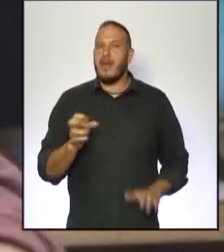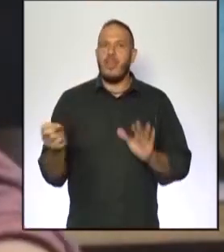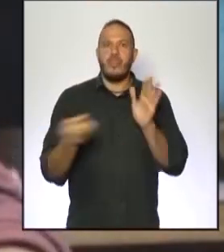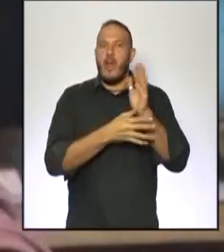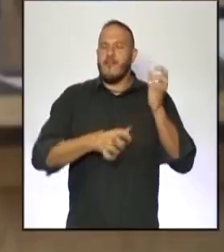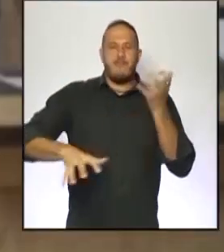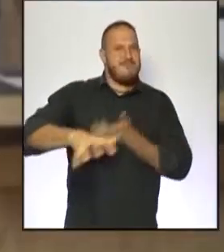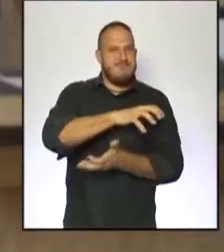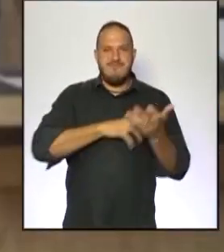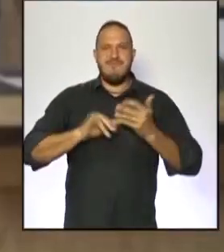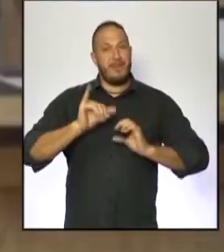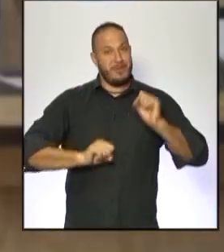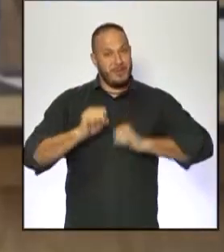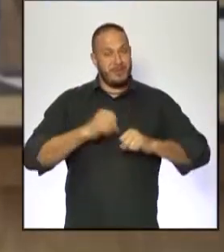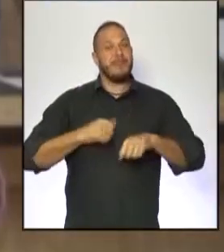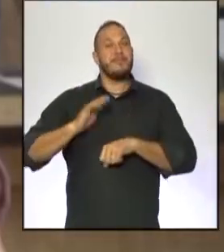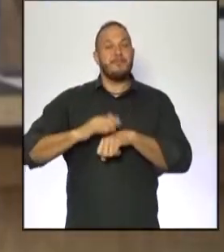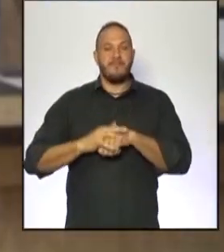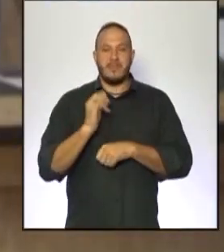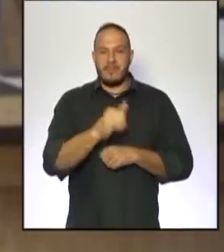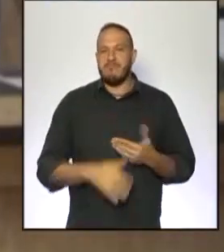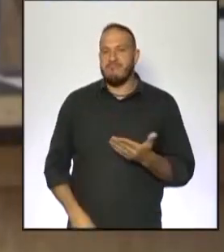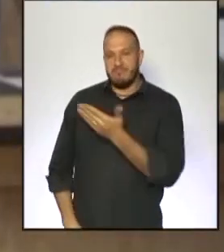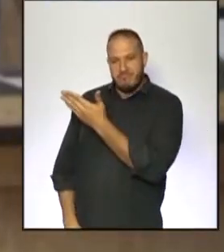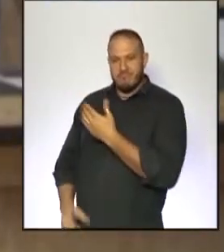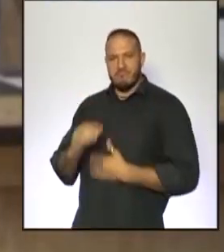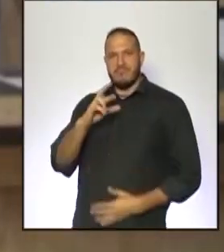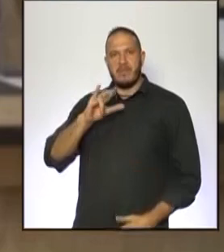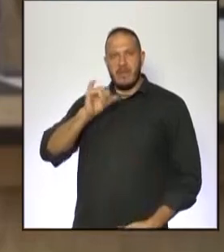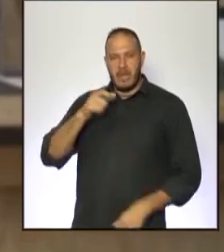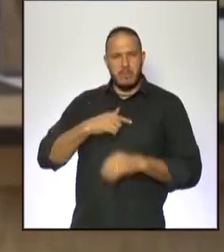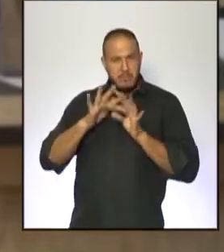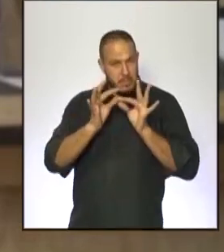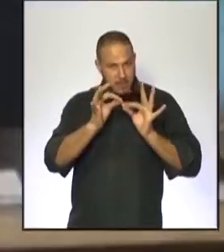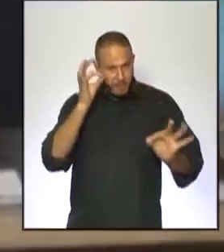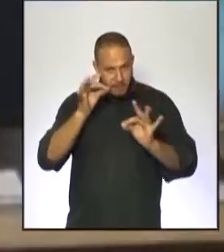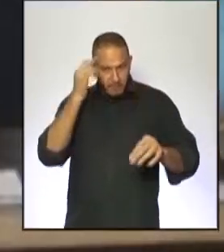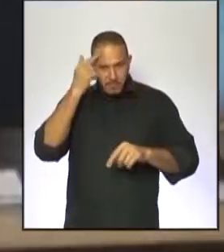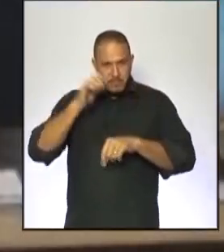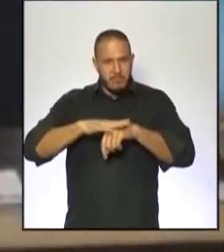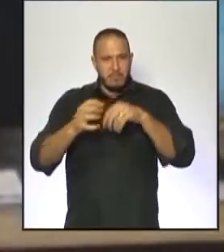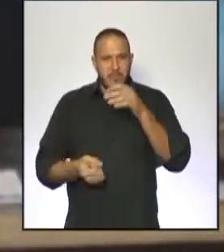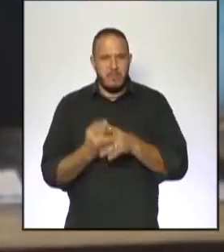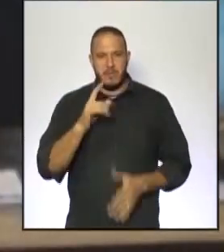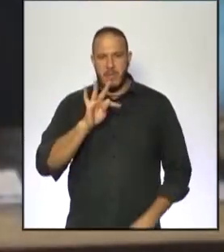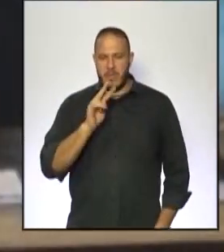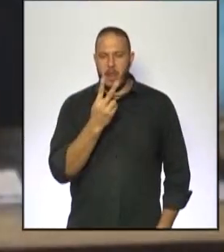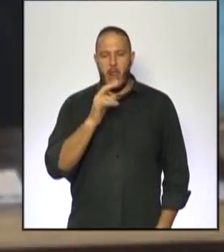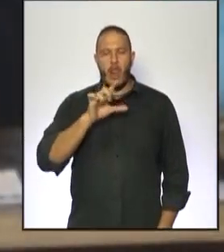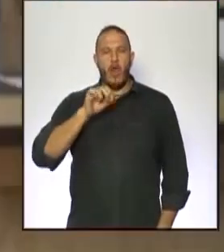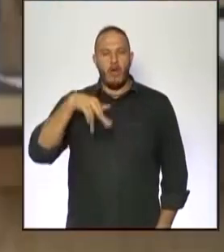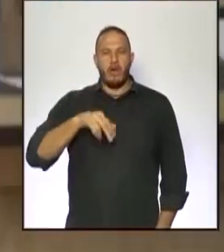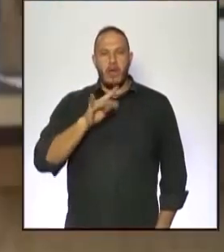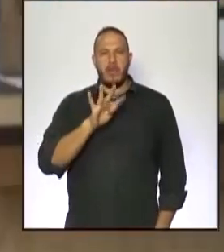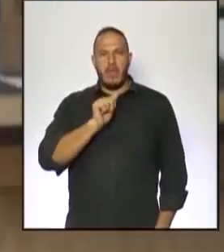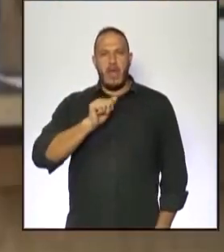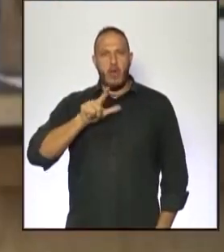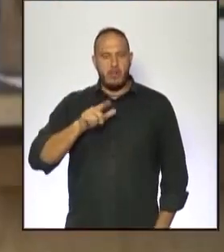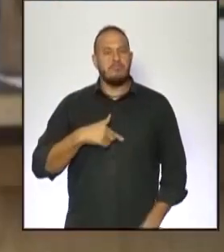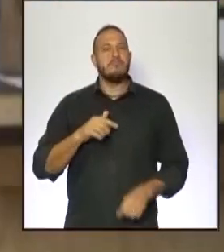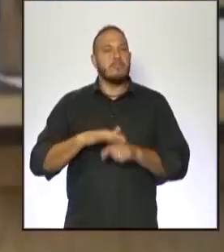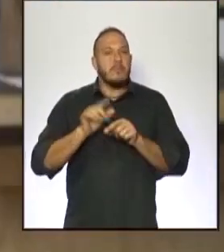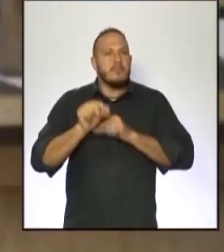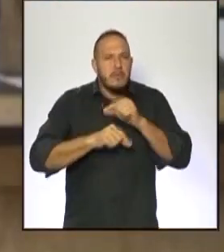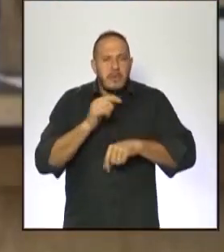revolução industrial. Quem diz isso é o Chris Anderson, físico e autor do clássico Long Tail, cauda longa. Ele diz que o